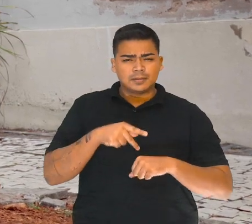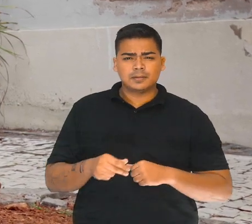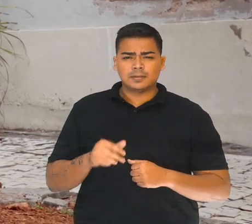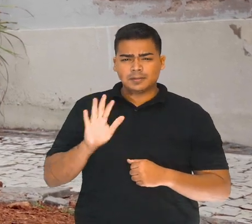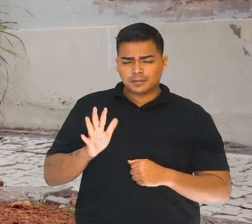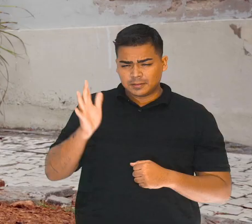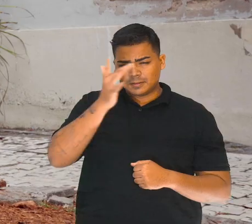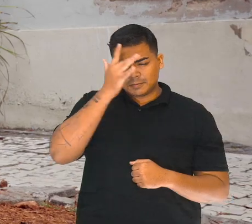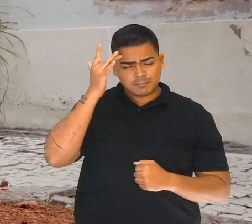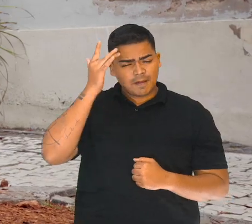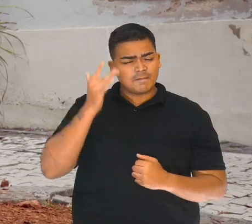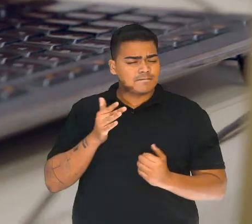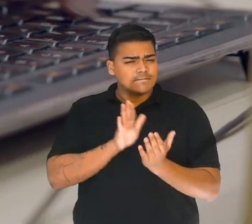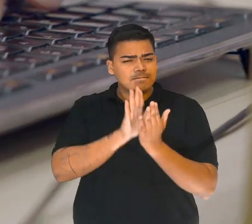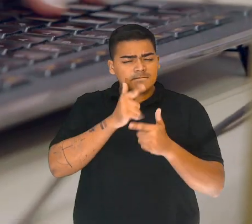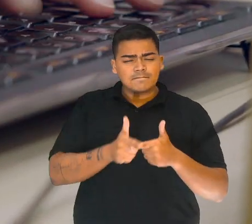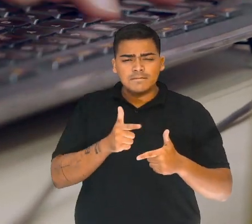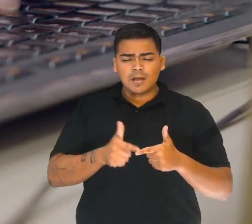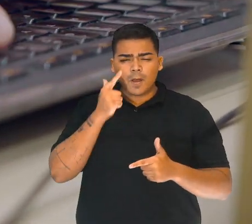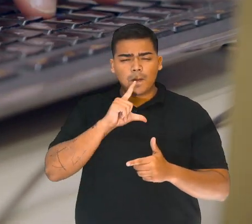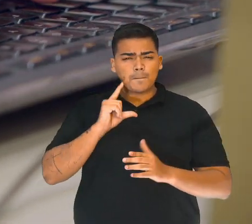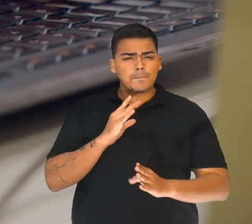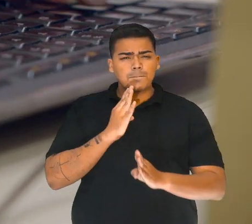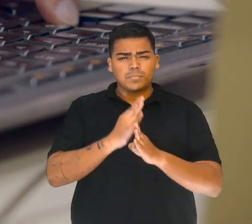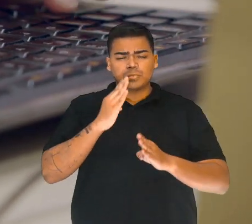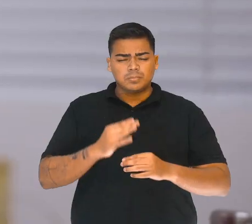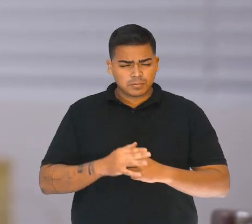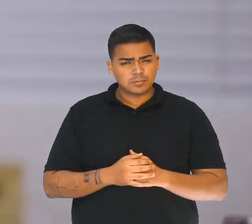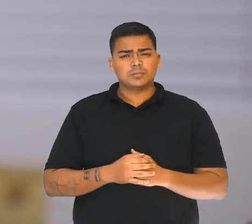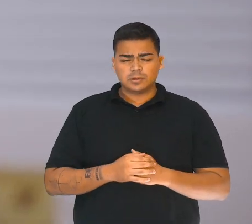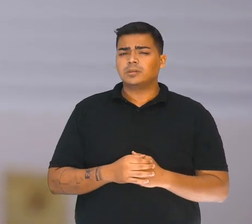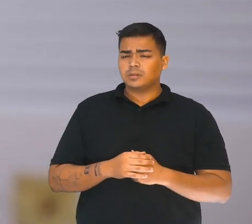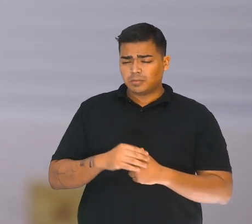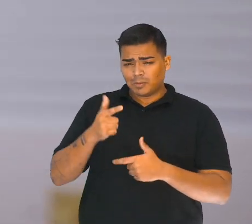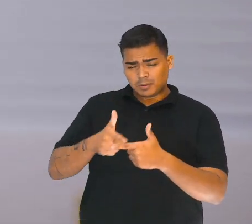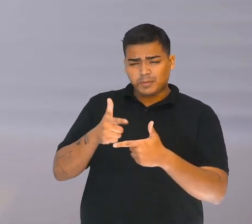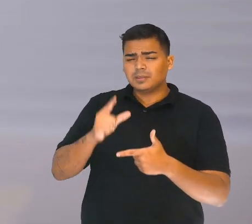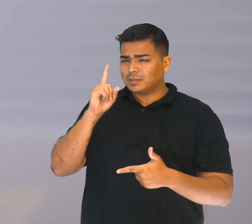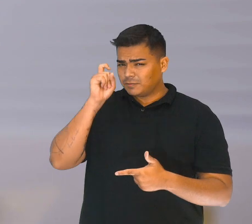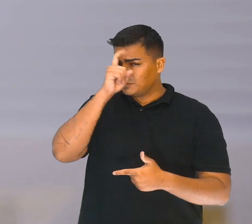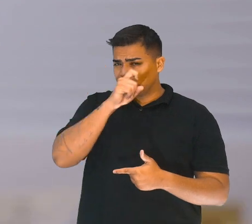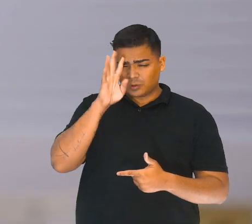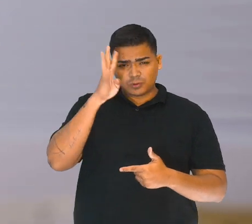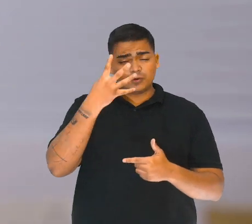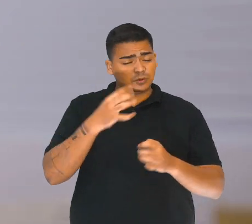pessoas enfrentam o problema e descobrem que não só ele é difícil de